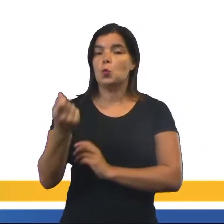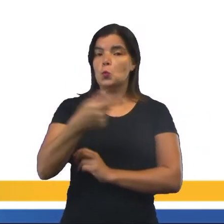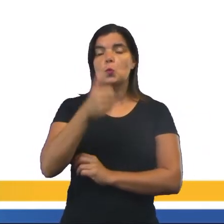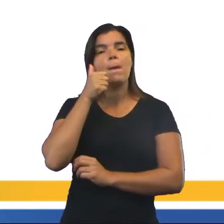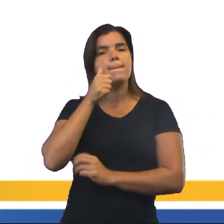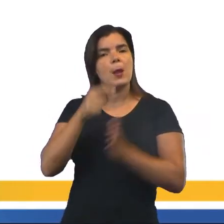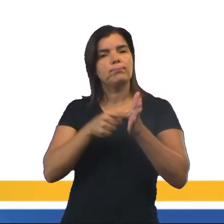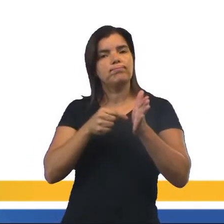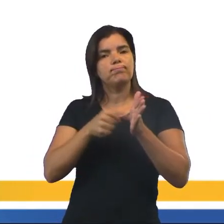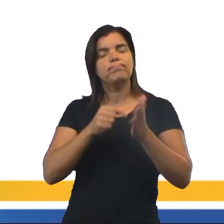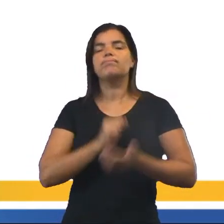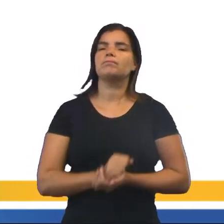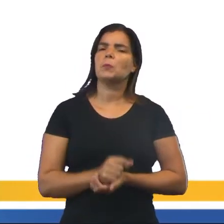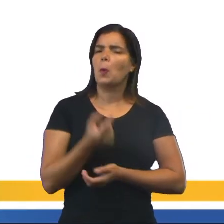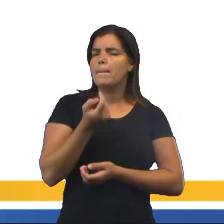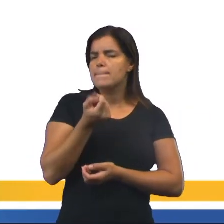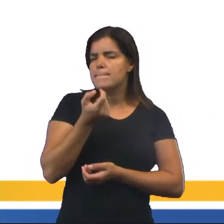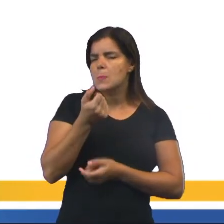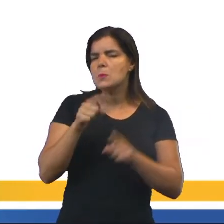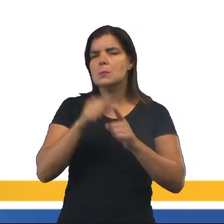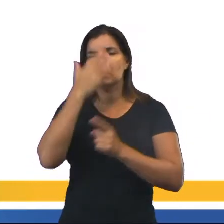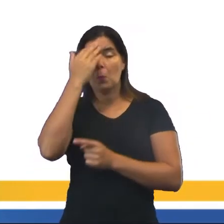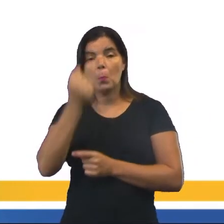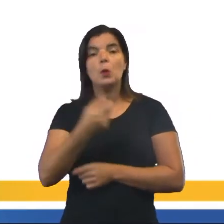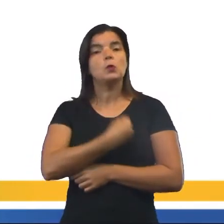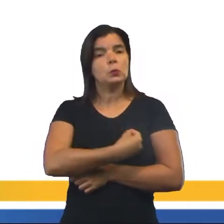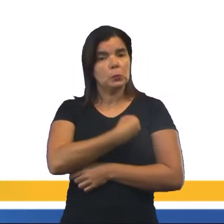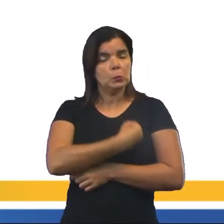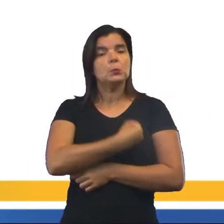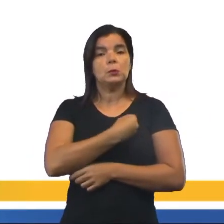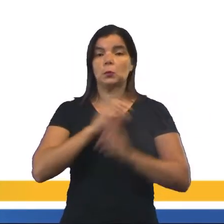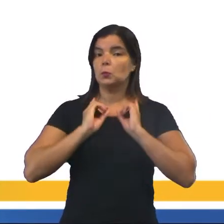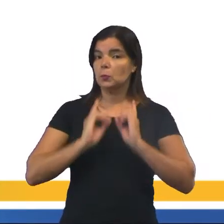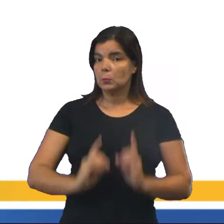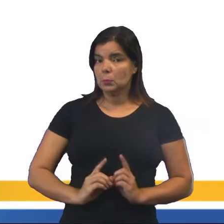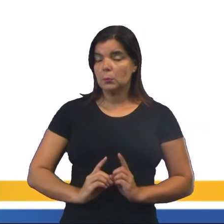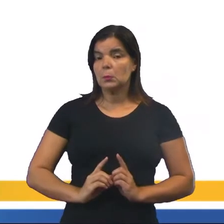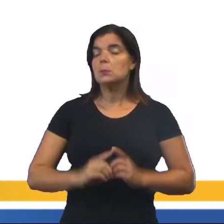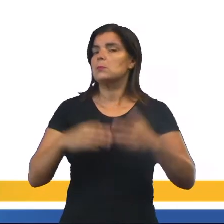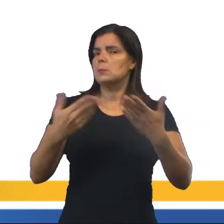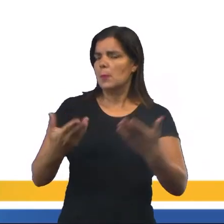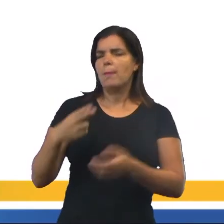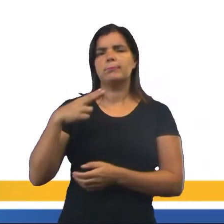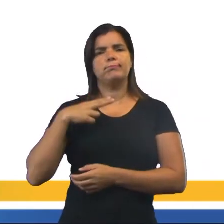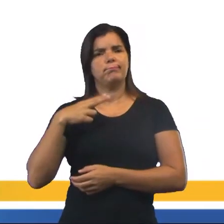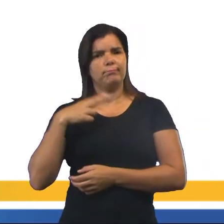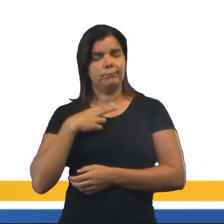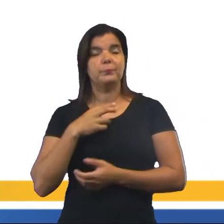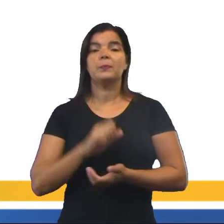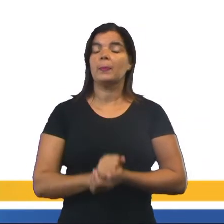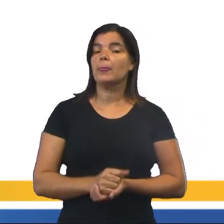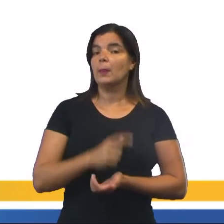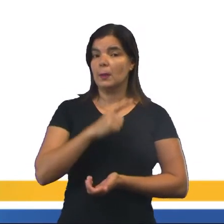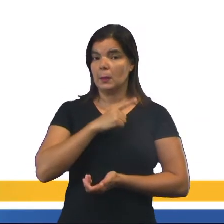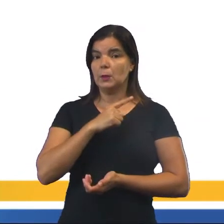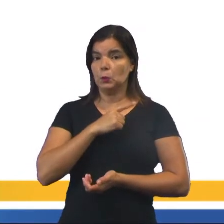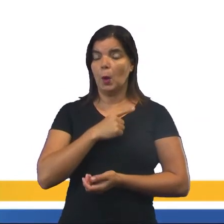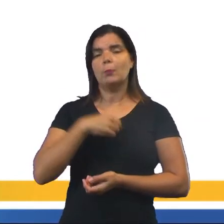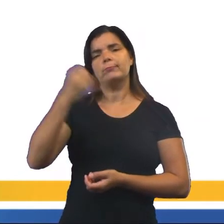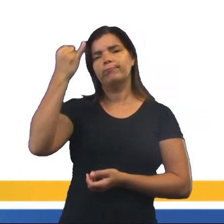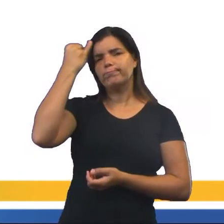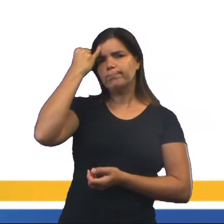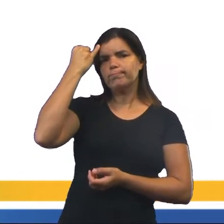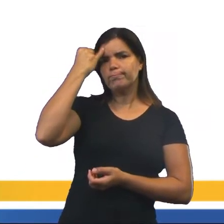brancas. Pouco sabemos da realidade de mulheres com deficiência, em particular daquelas com deficiência